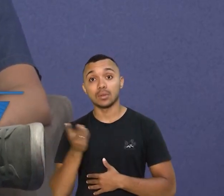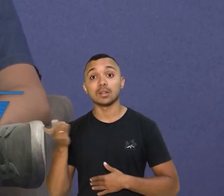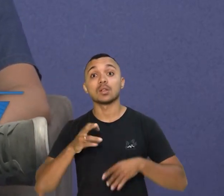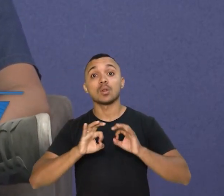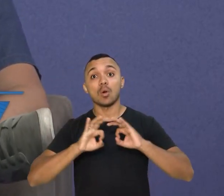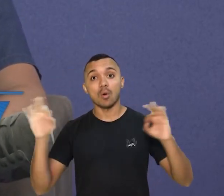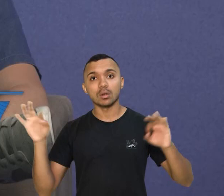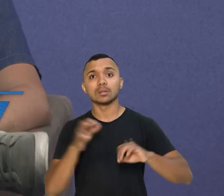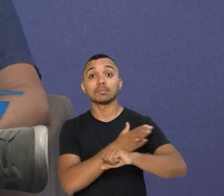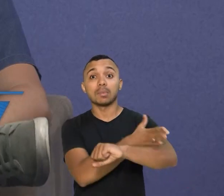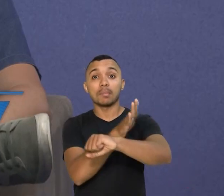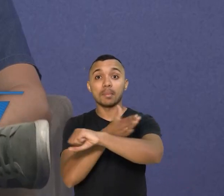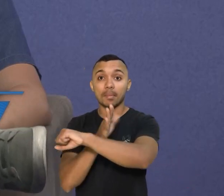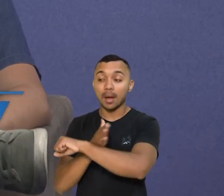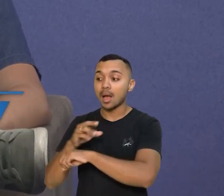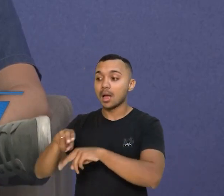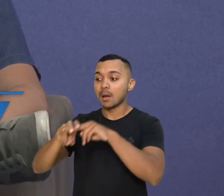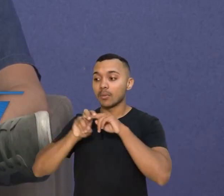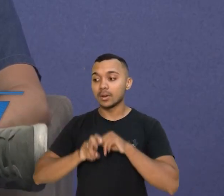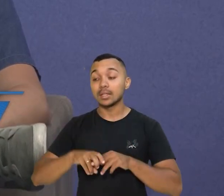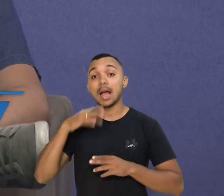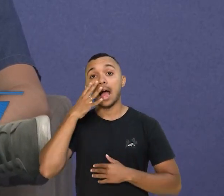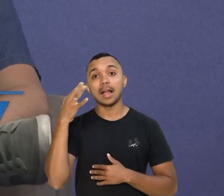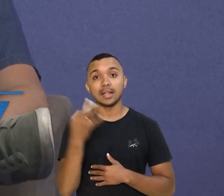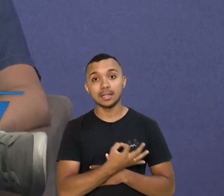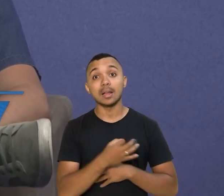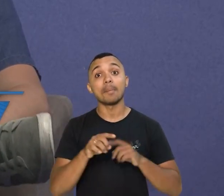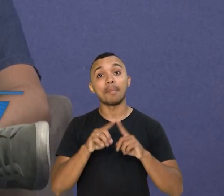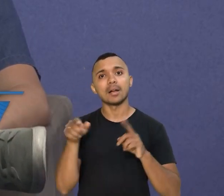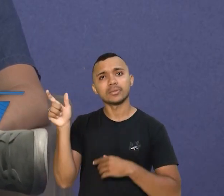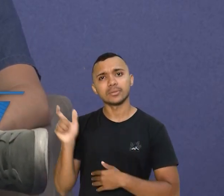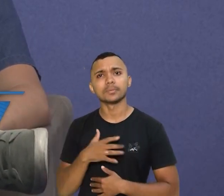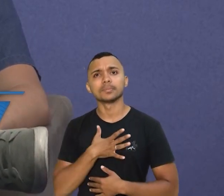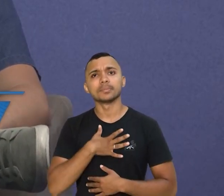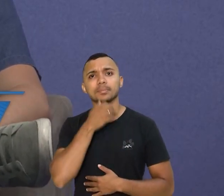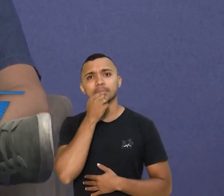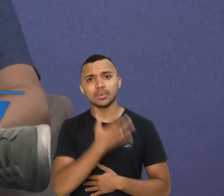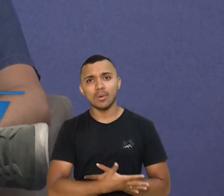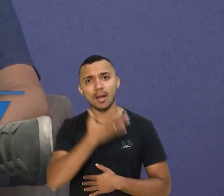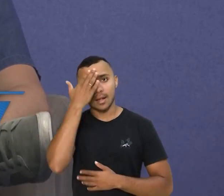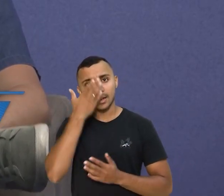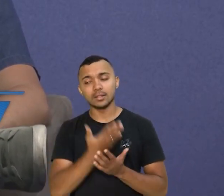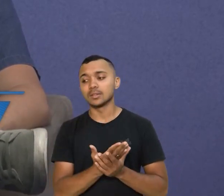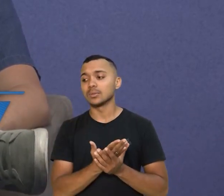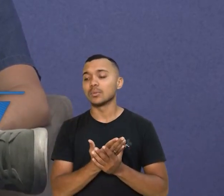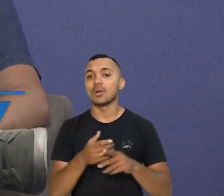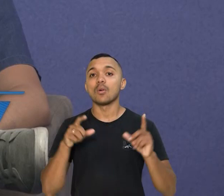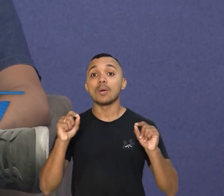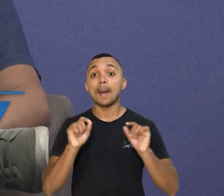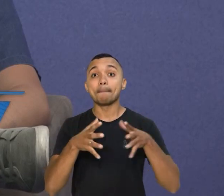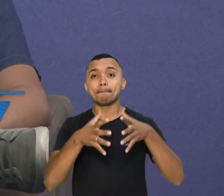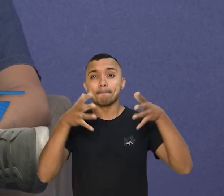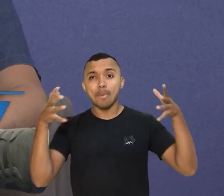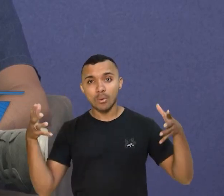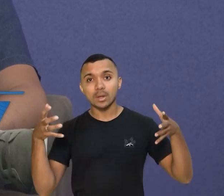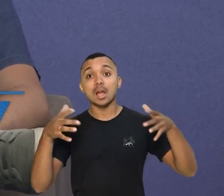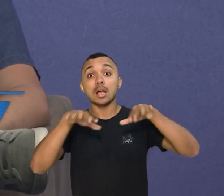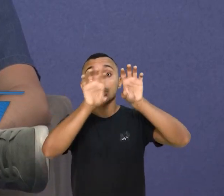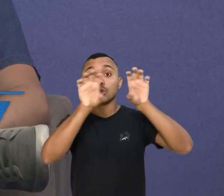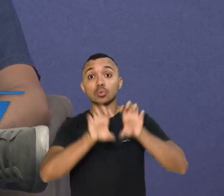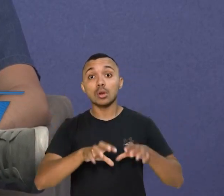fase e por isso todo cuidado é pouco. Mas o trabalho do Paulinho Kobayashi é muito bom. Acho que a manutenção de boa parte aí do elenco que fez um